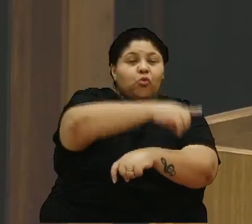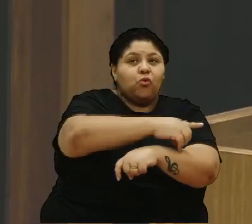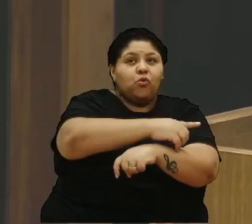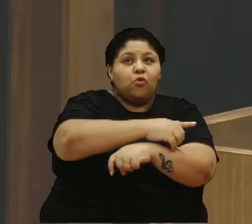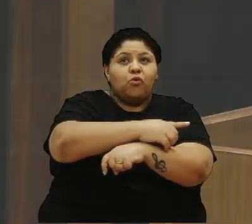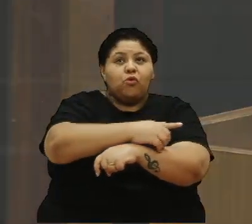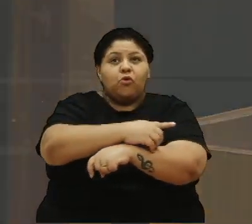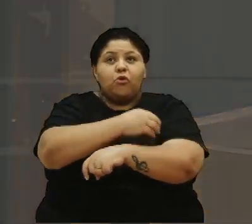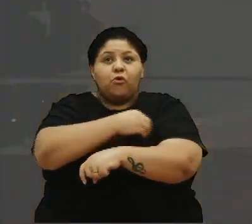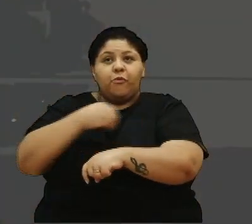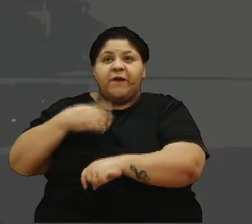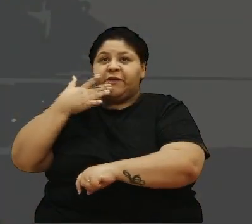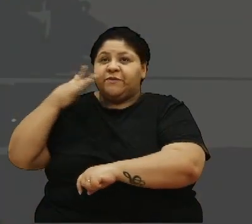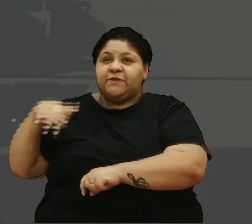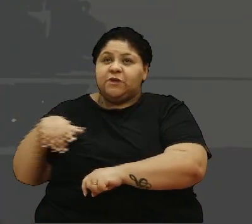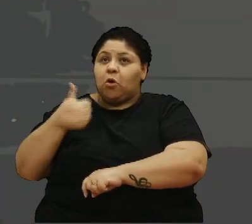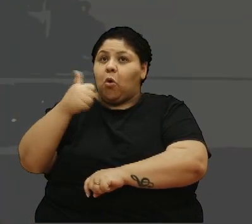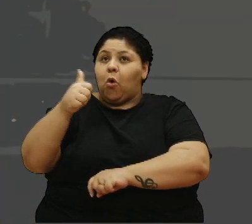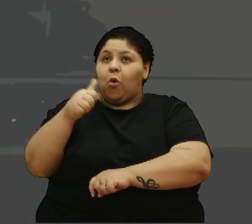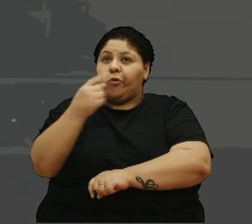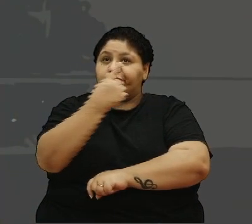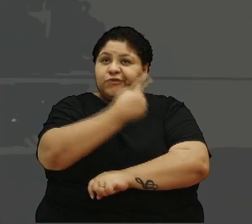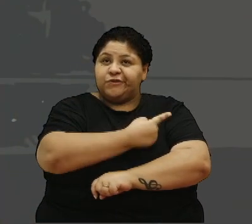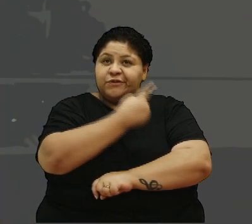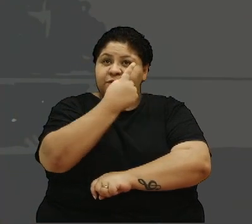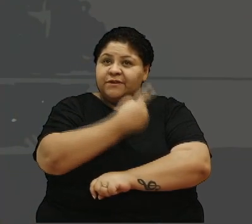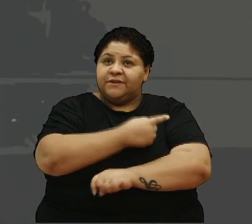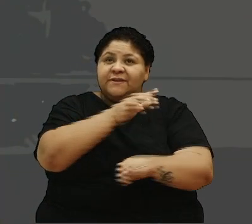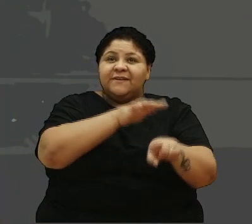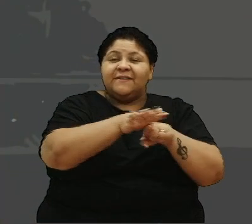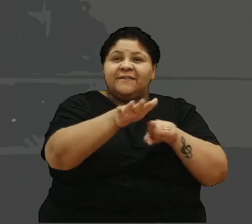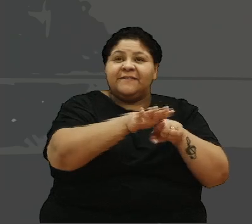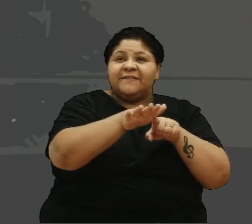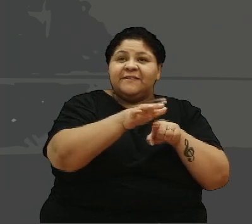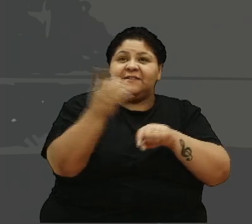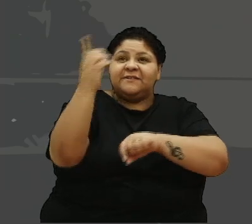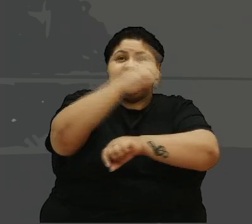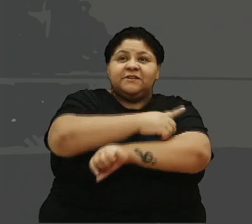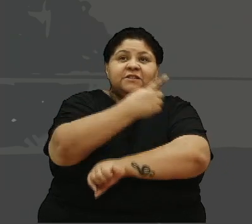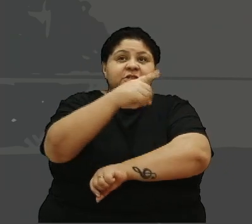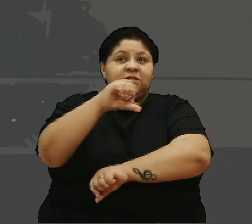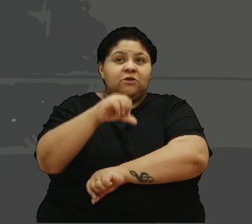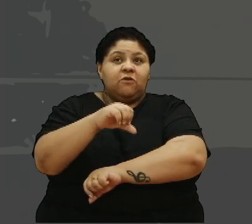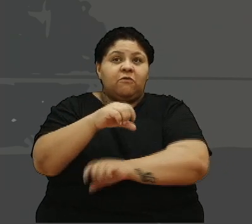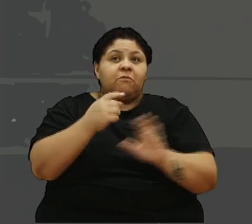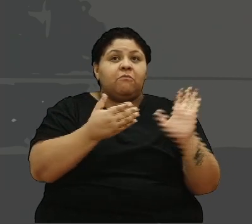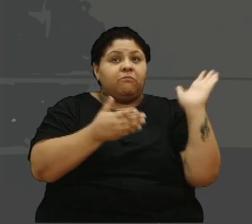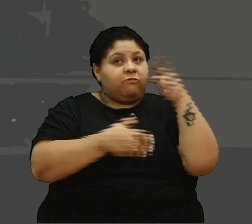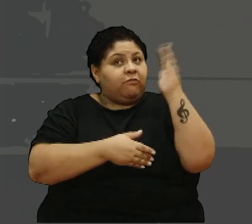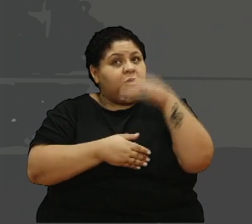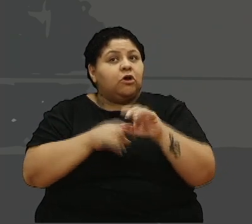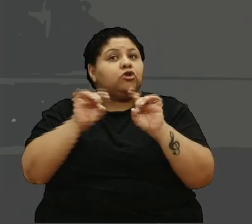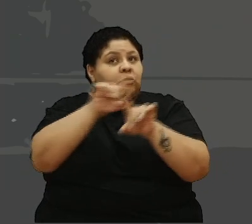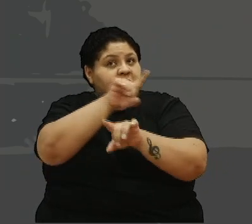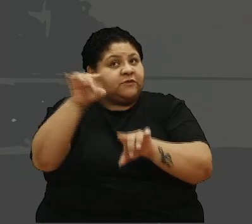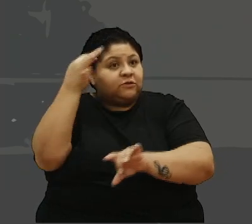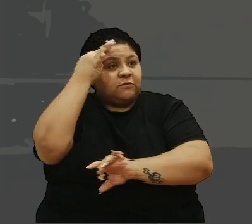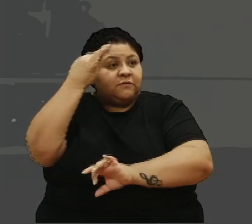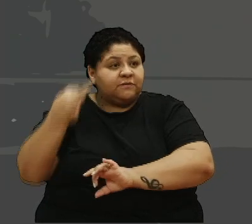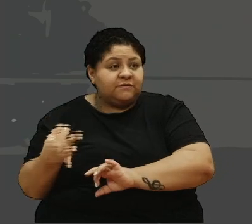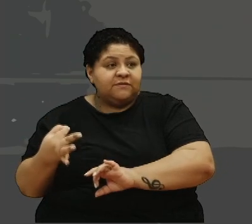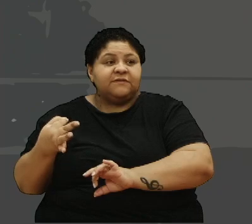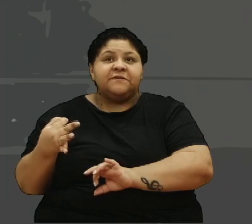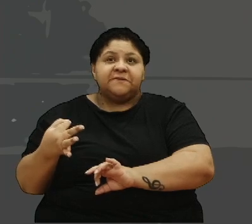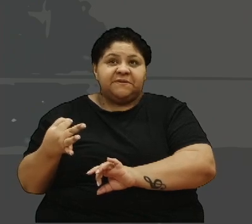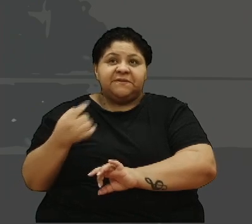pediatra 11. Passa. Demanda do 19. Vamos lá, gente. Vamos lá, só para ter uma ideia.